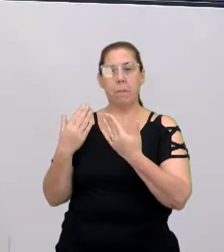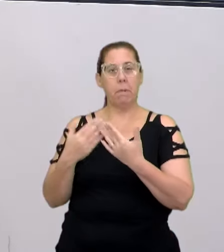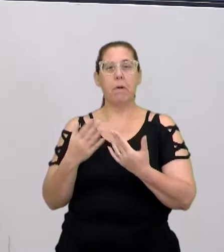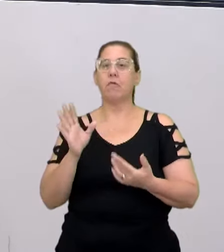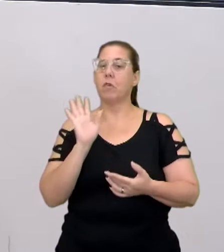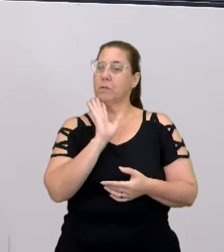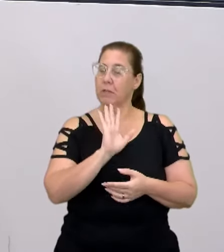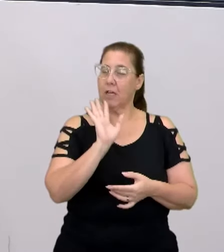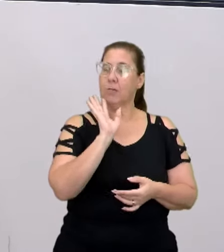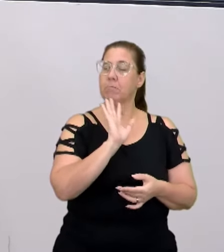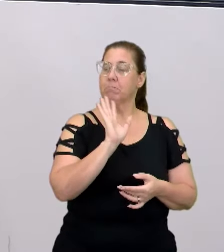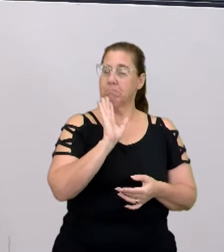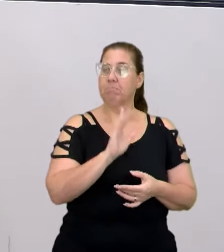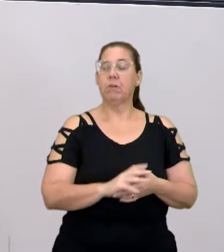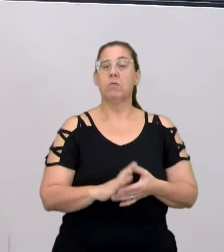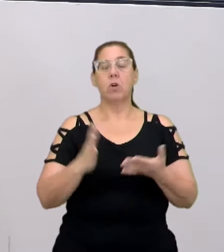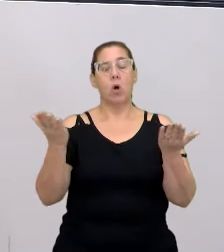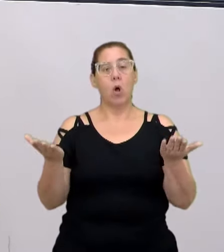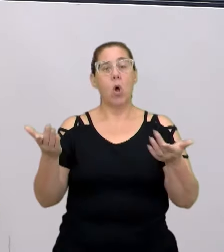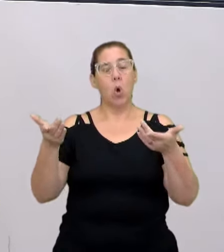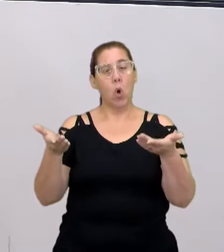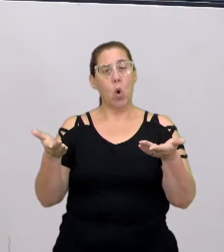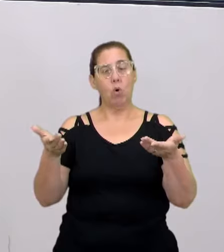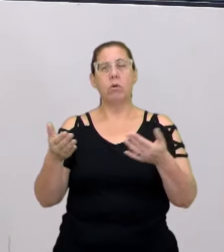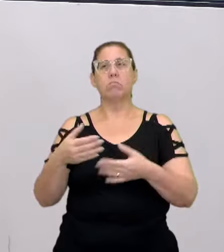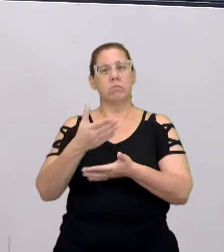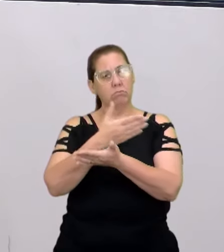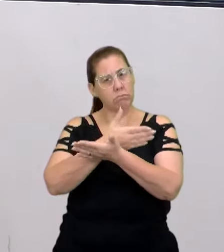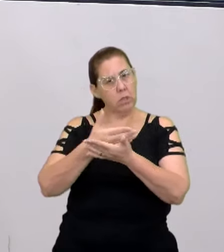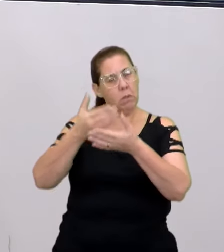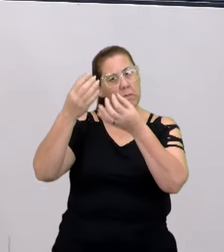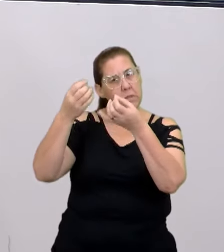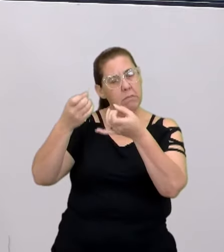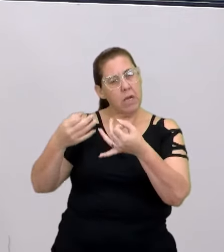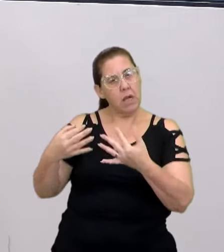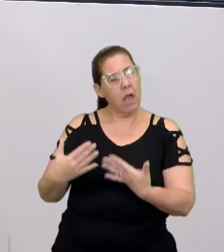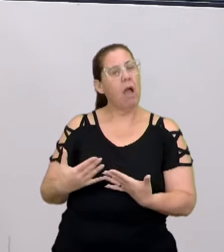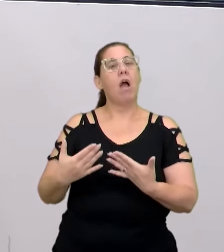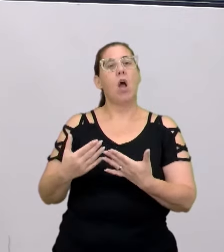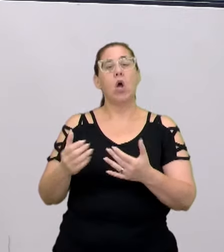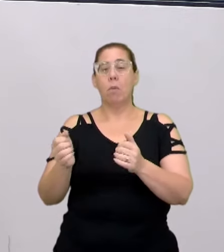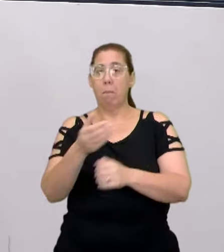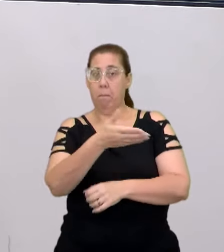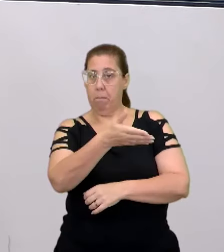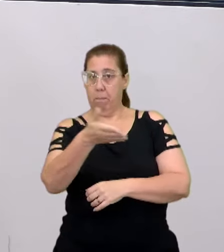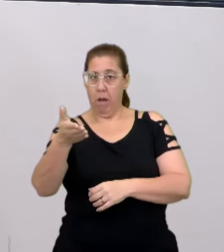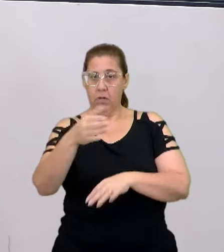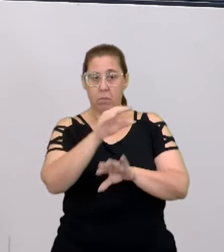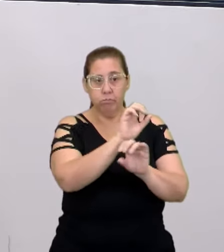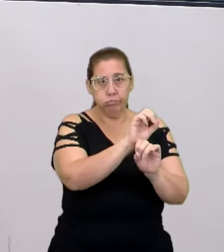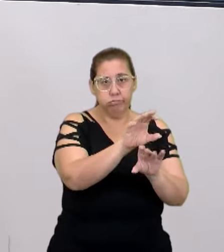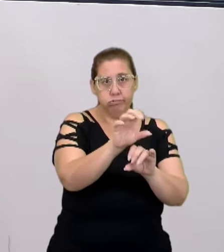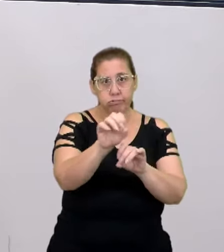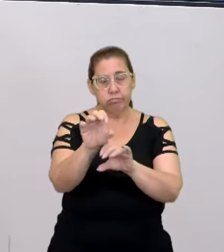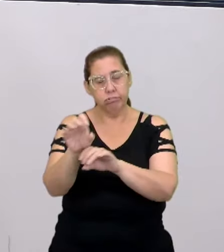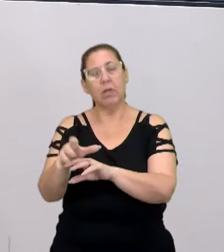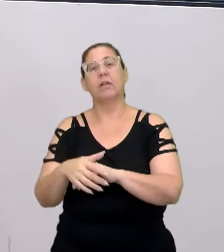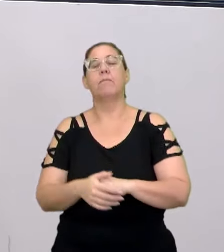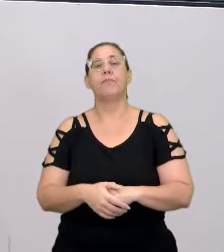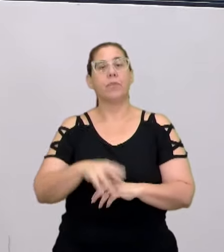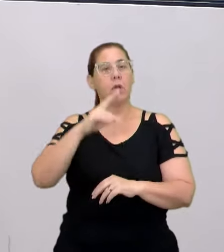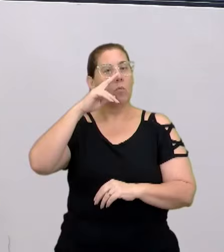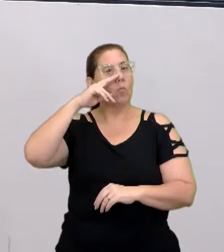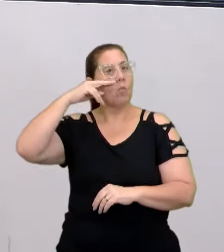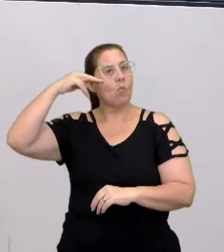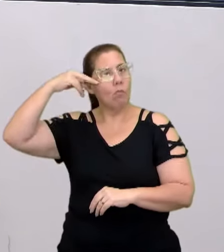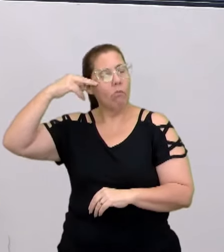super bacana, onde ele aí, né, comentou um pouquinho mais com vocês a respeito da